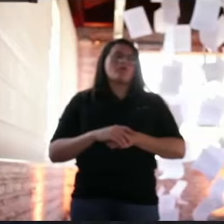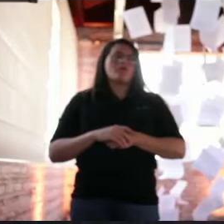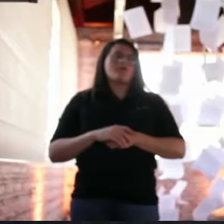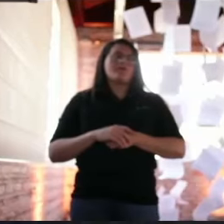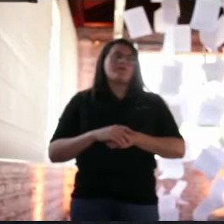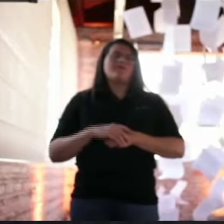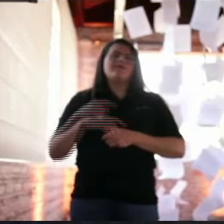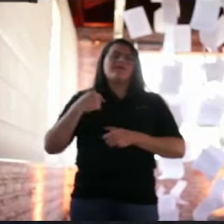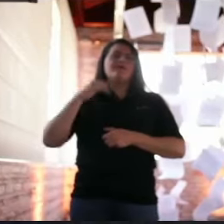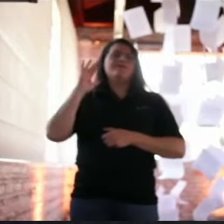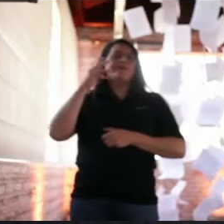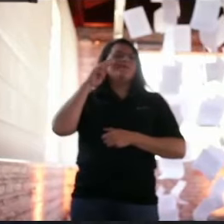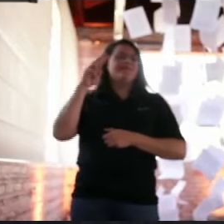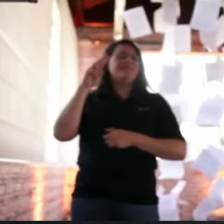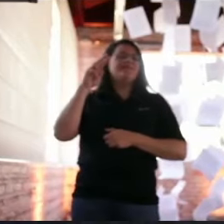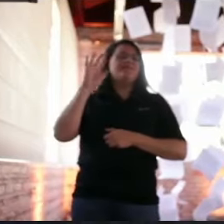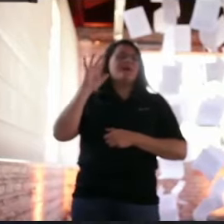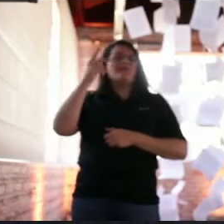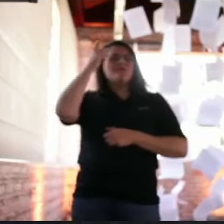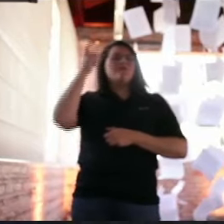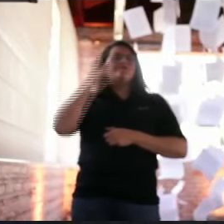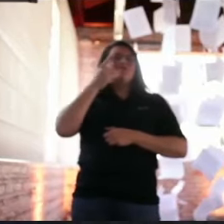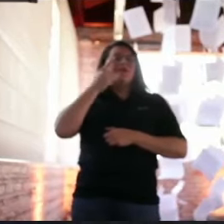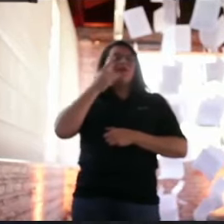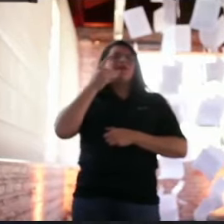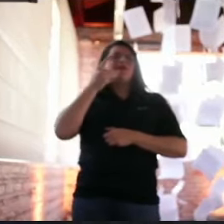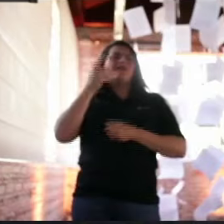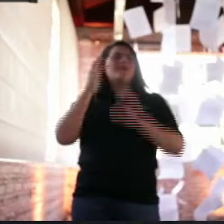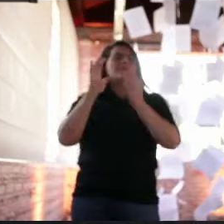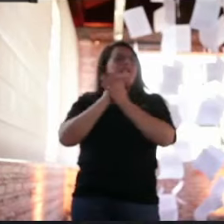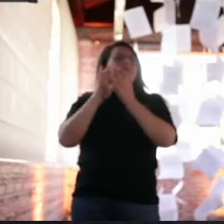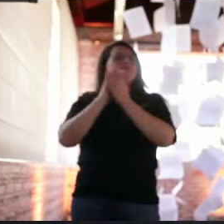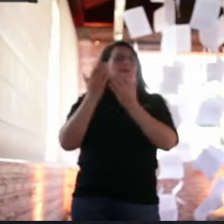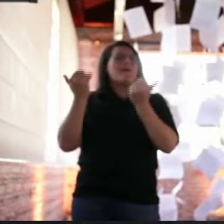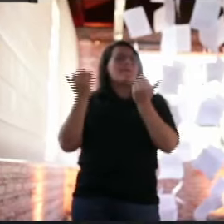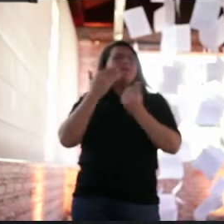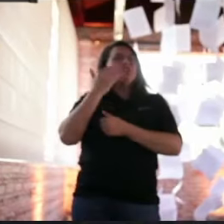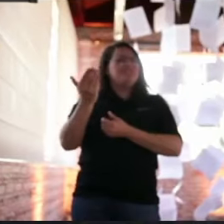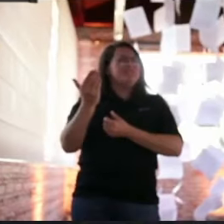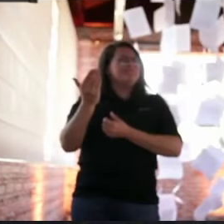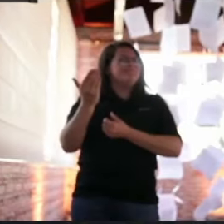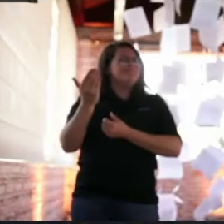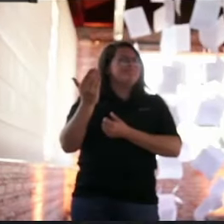Eu já vi contratar claque mas a pessoa que fala fala batom pão realmente